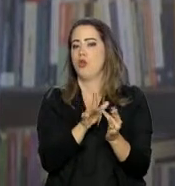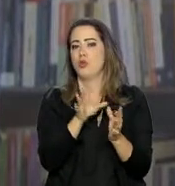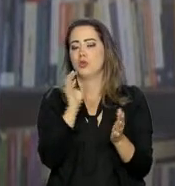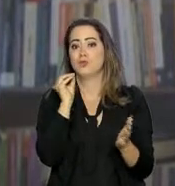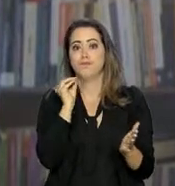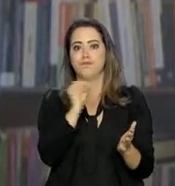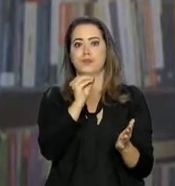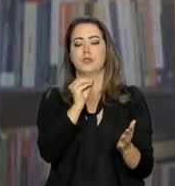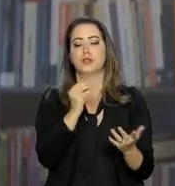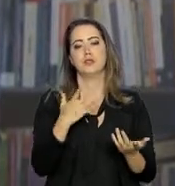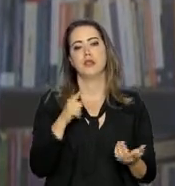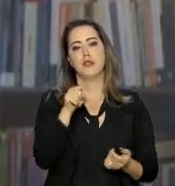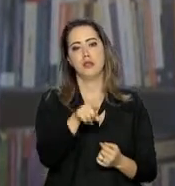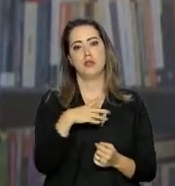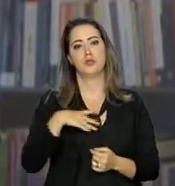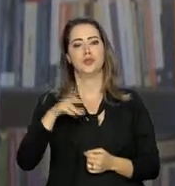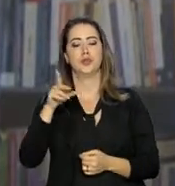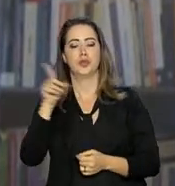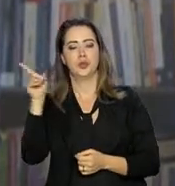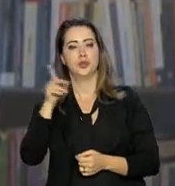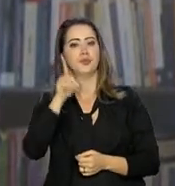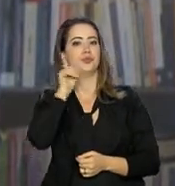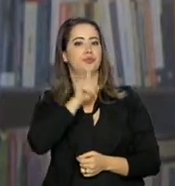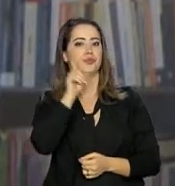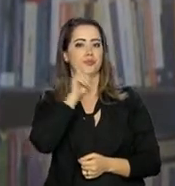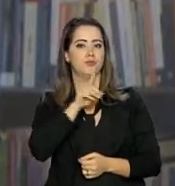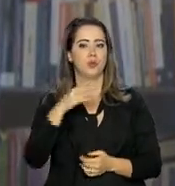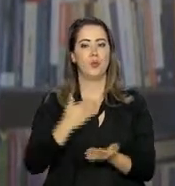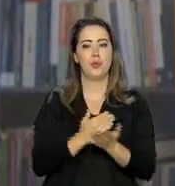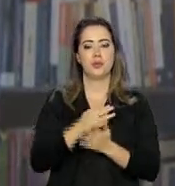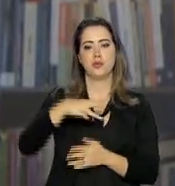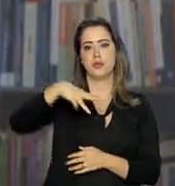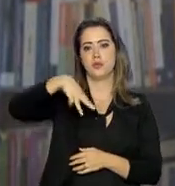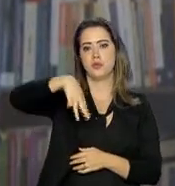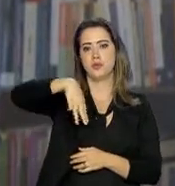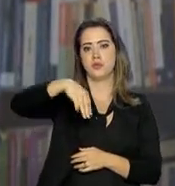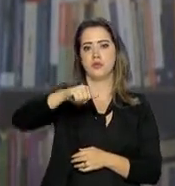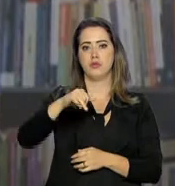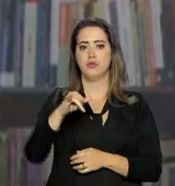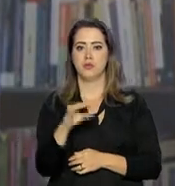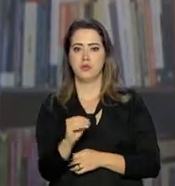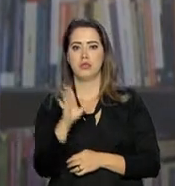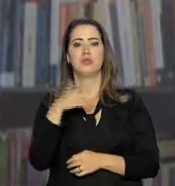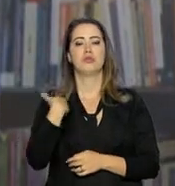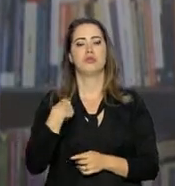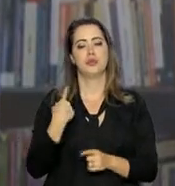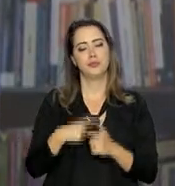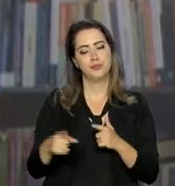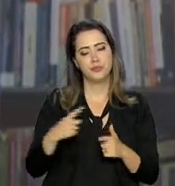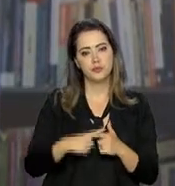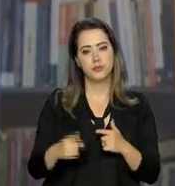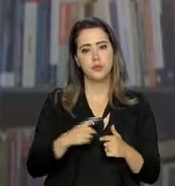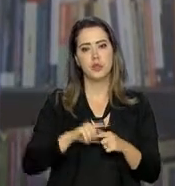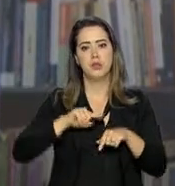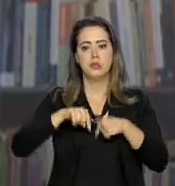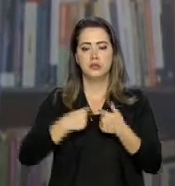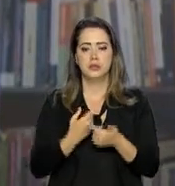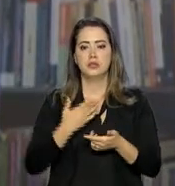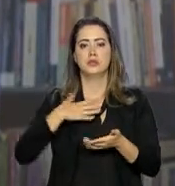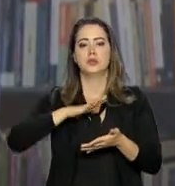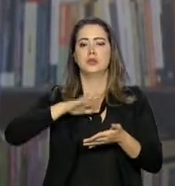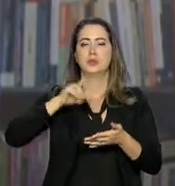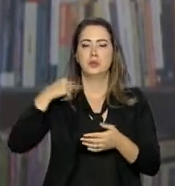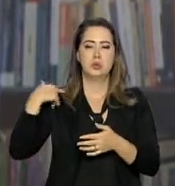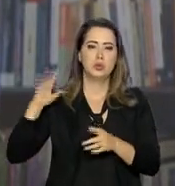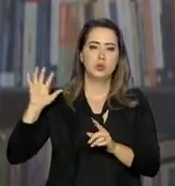unidos donald trump desde maio uma política que sofreu muitas críticas e que depois de muita pressão de líderes